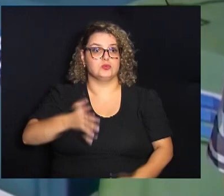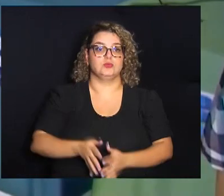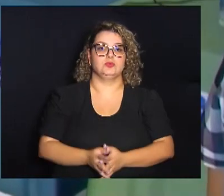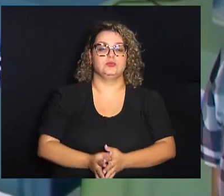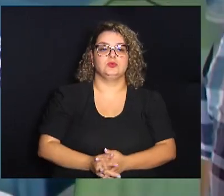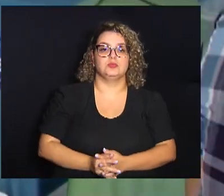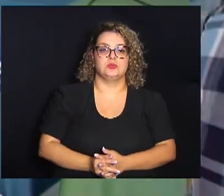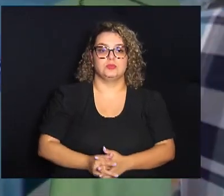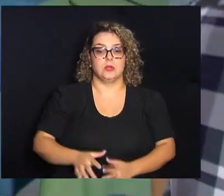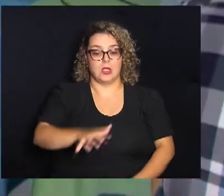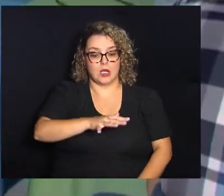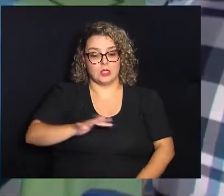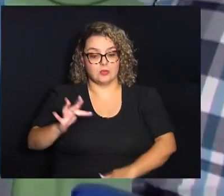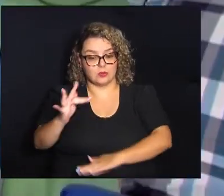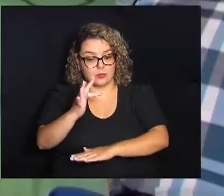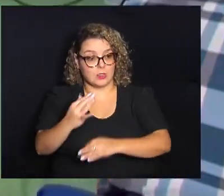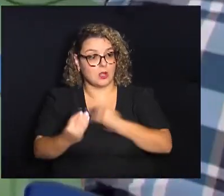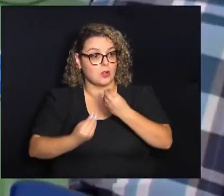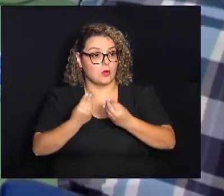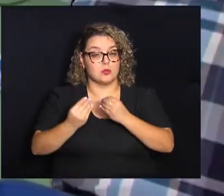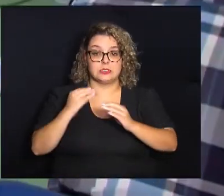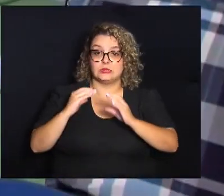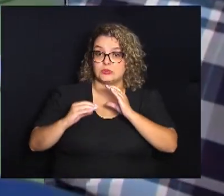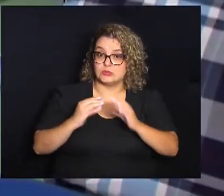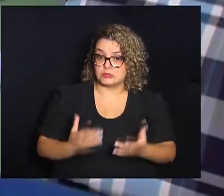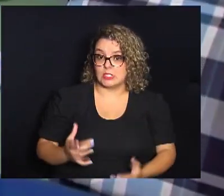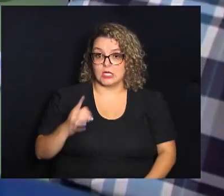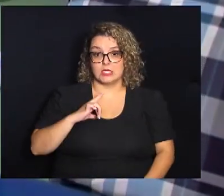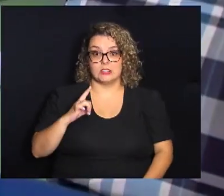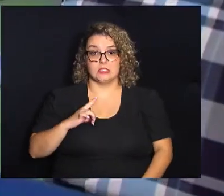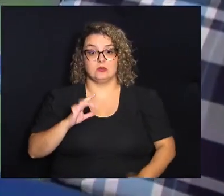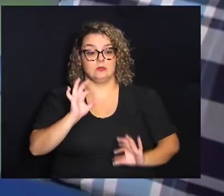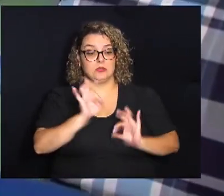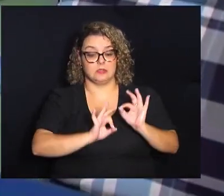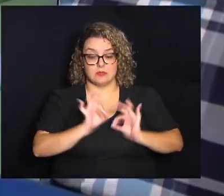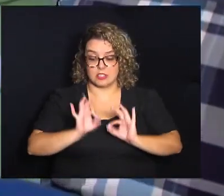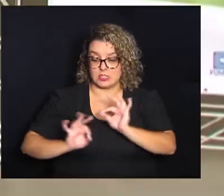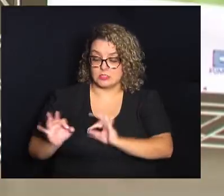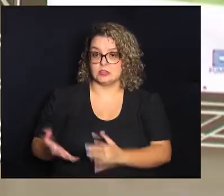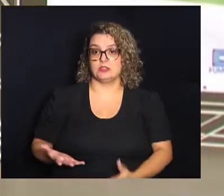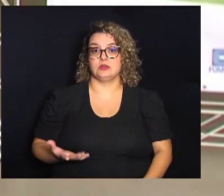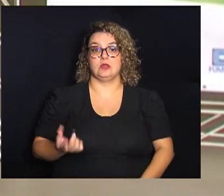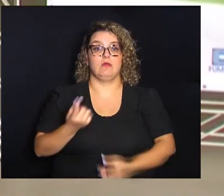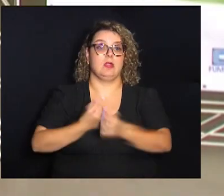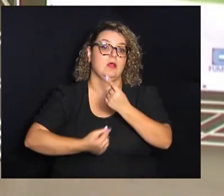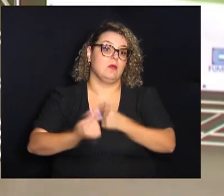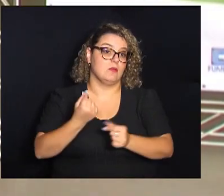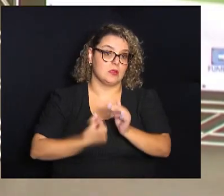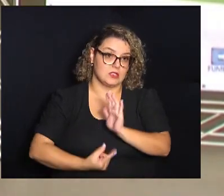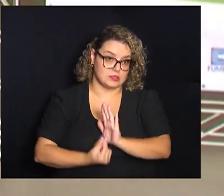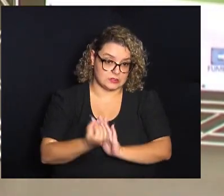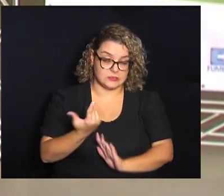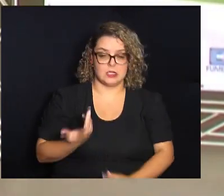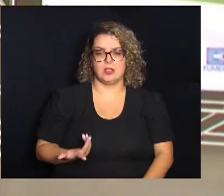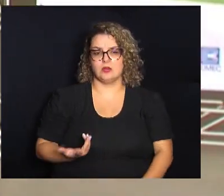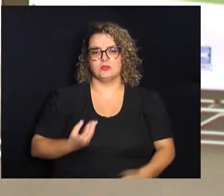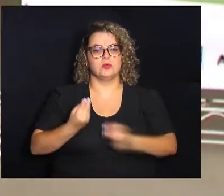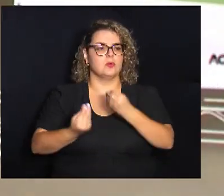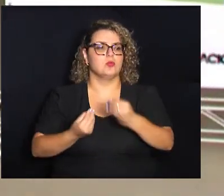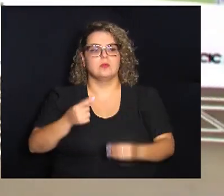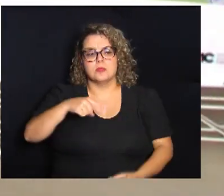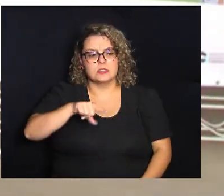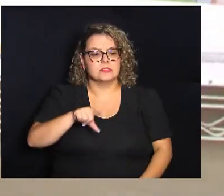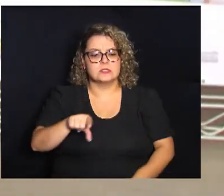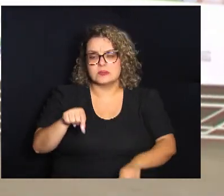mercado formal, como se comunicar, teve também planejamento financeiro. Como que vocês